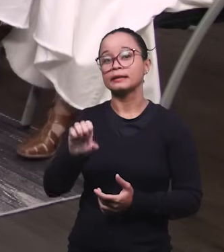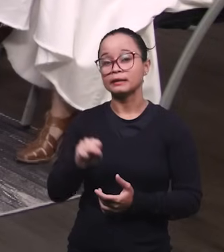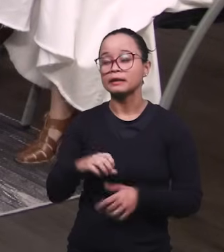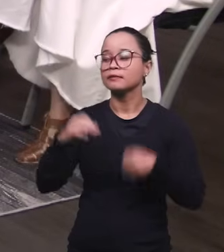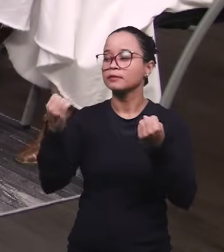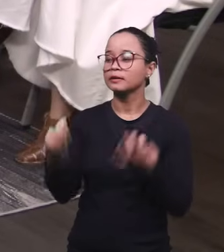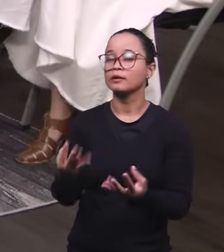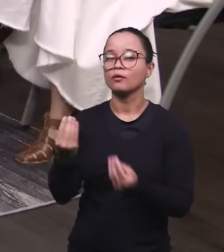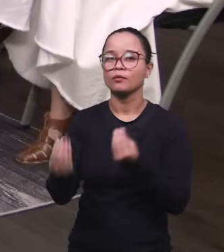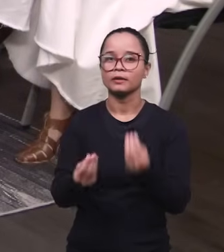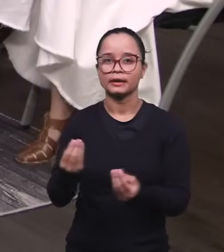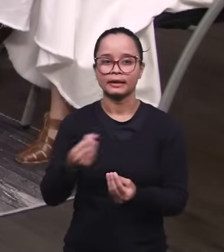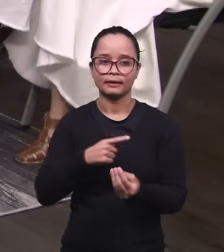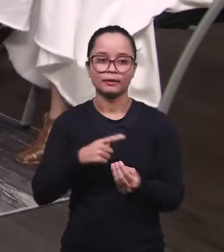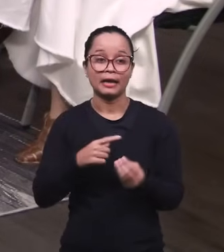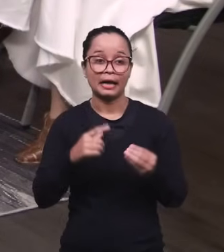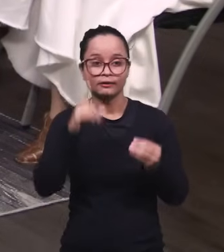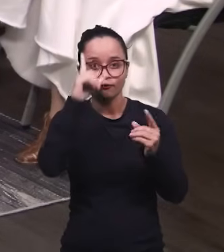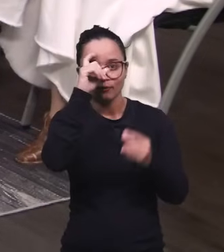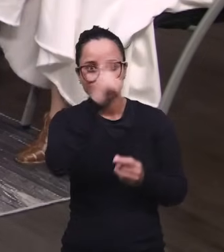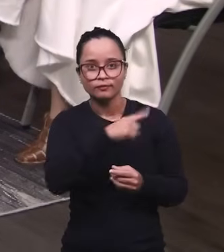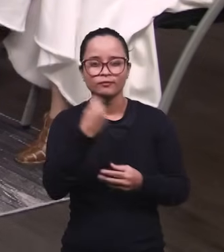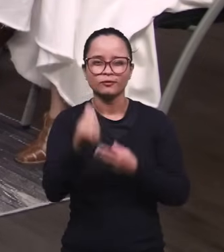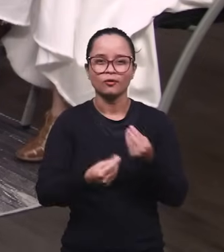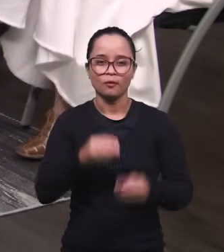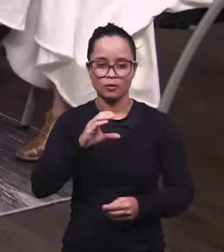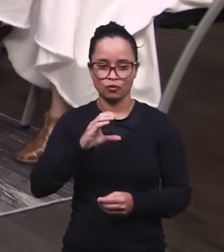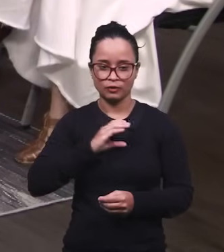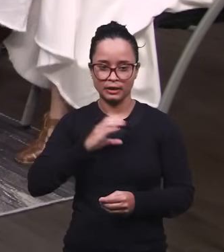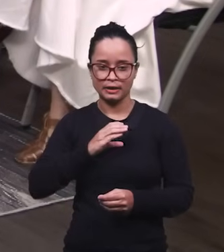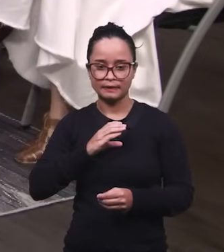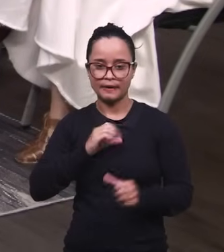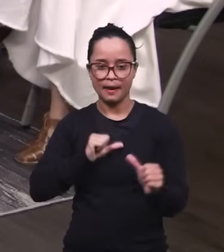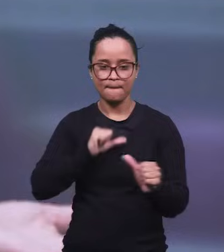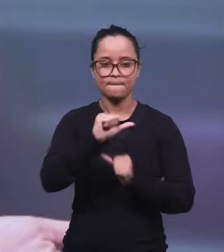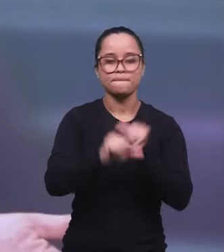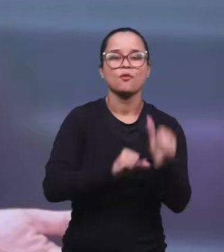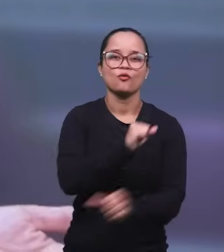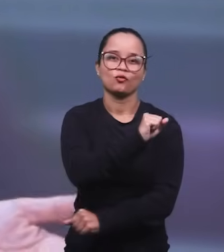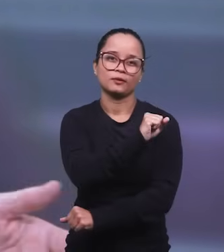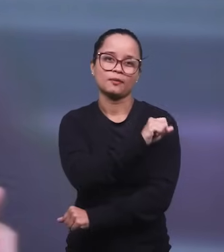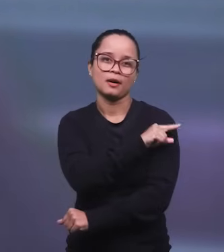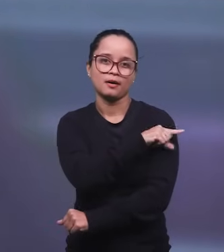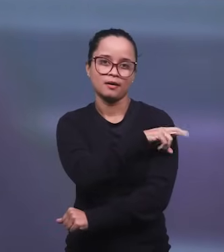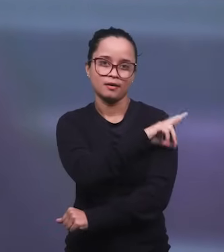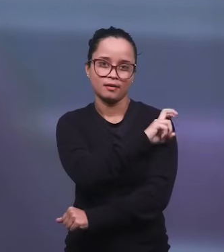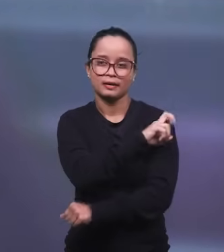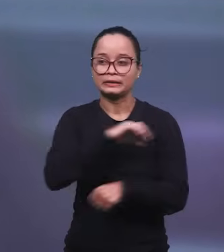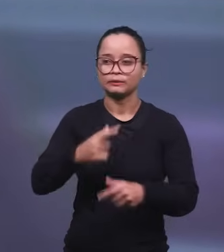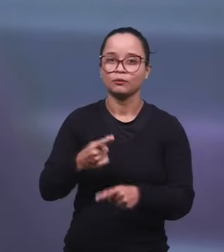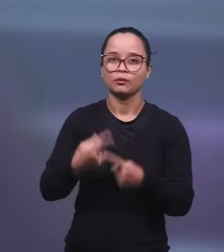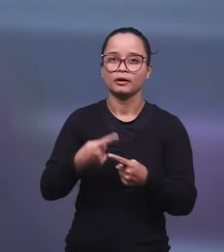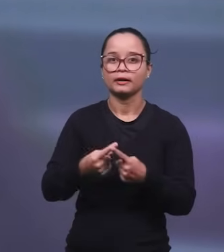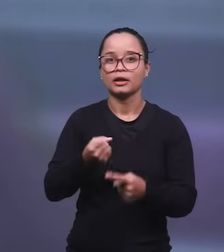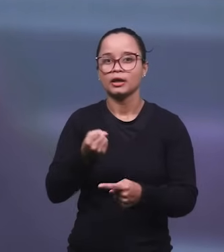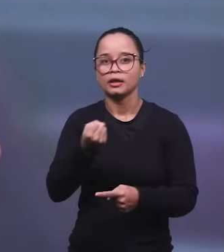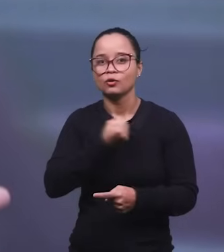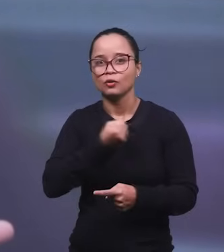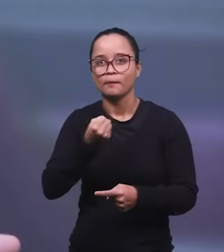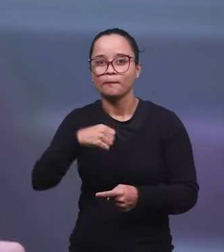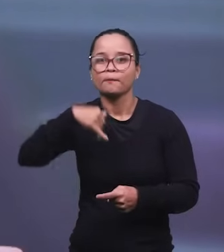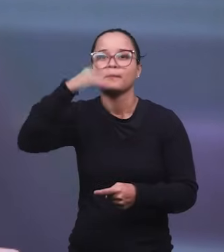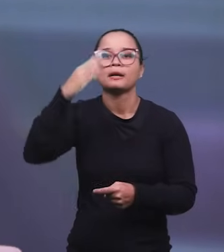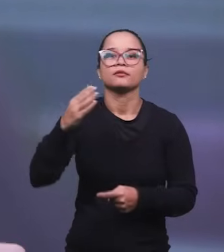educação infantil e vão para o Fundamental 1 com um número maior de professores, com um número maior